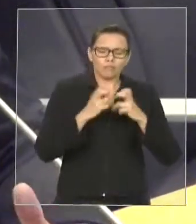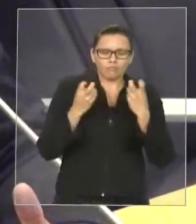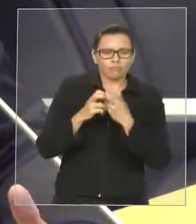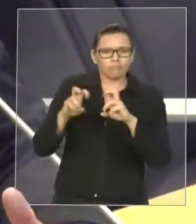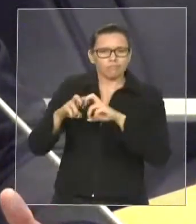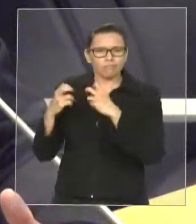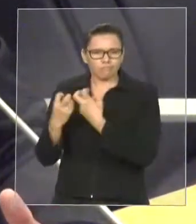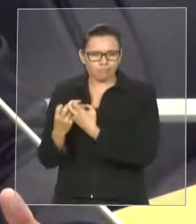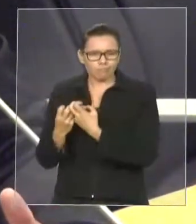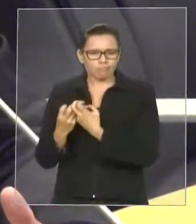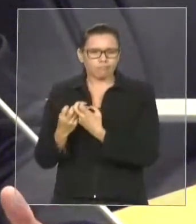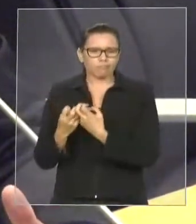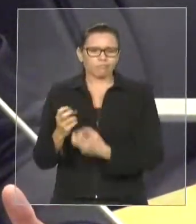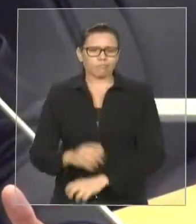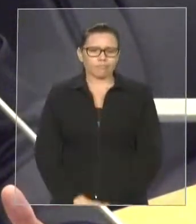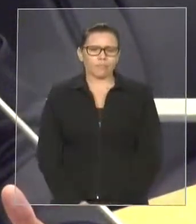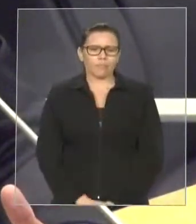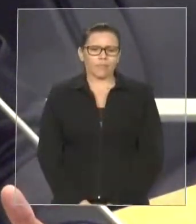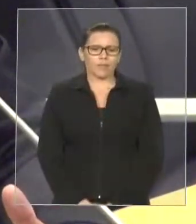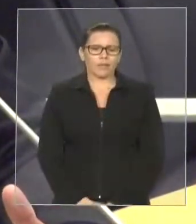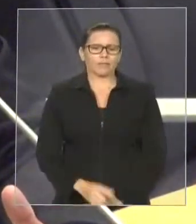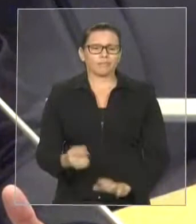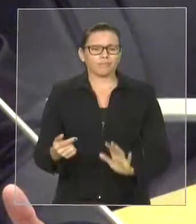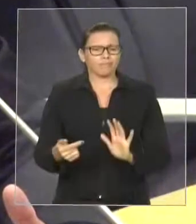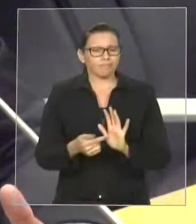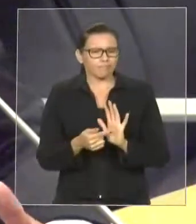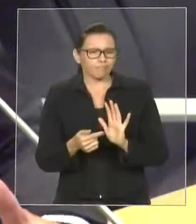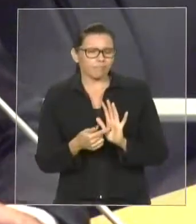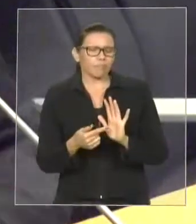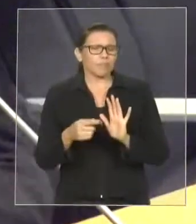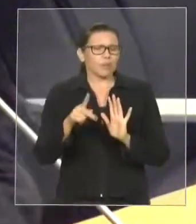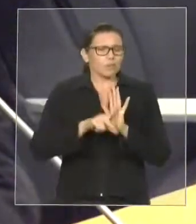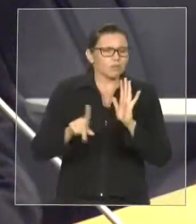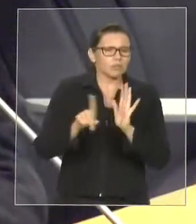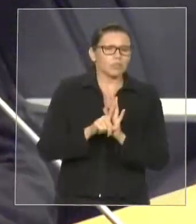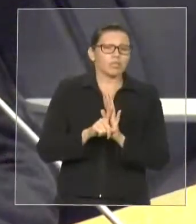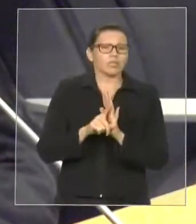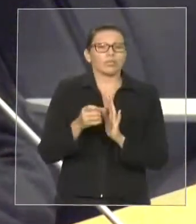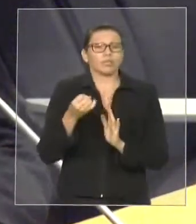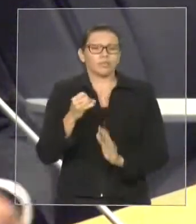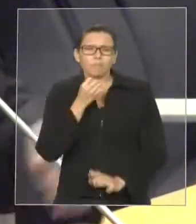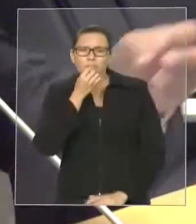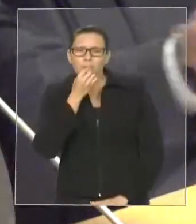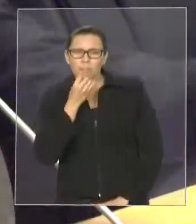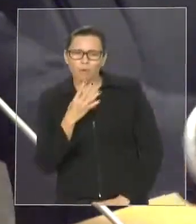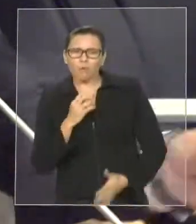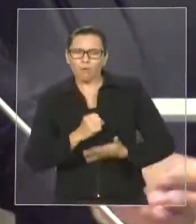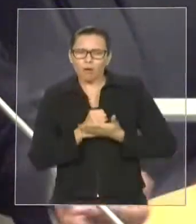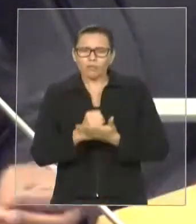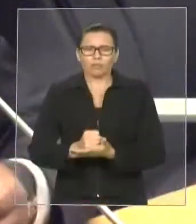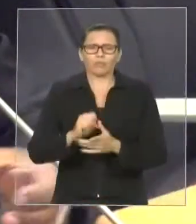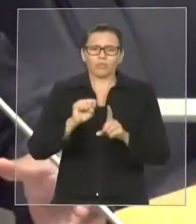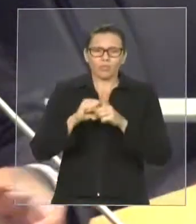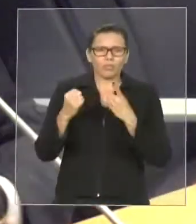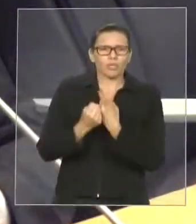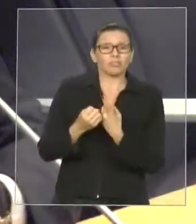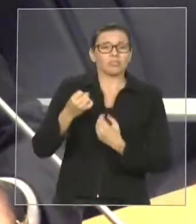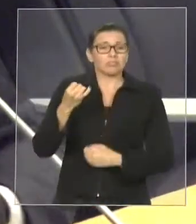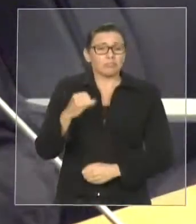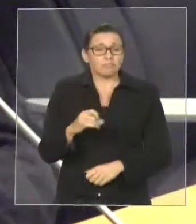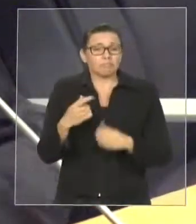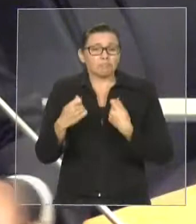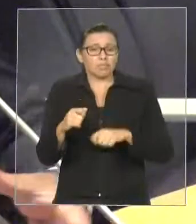analisar se aquele, teoricamente, projeto de lei será útil para a sociedade, se tem que ter alguma emenda, se nós